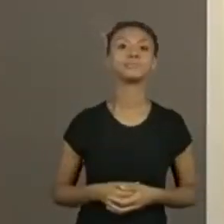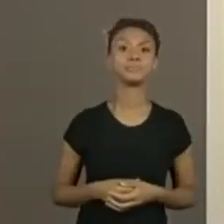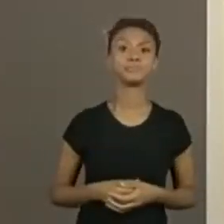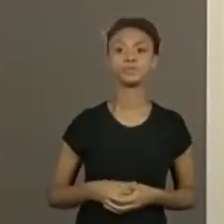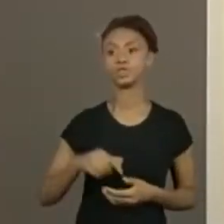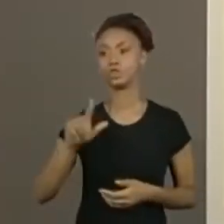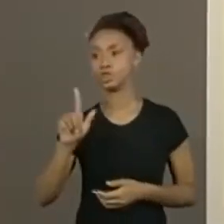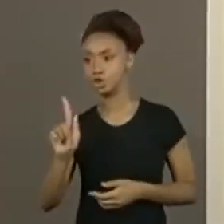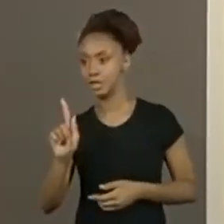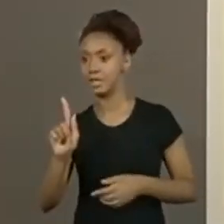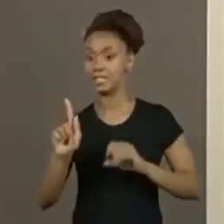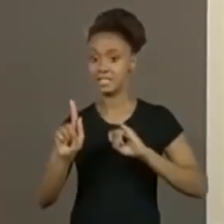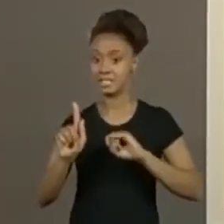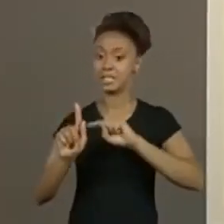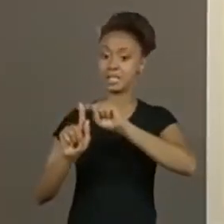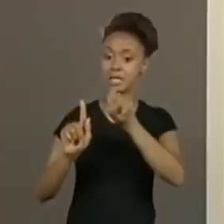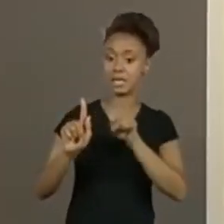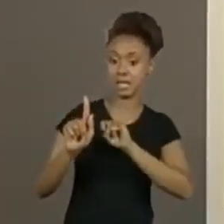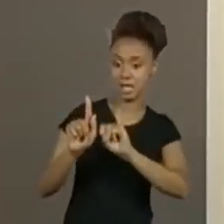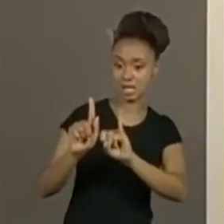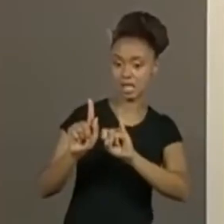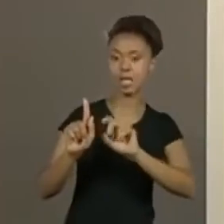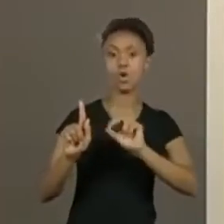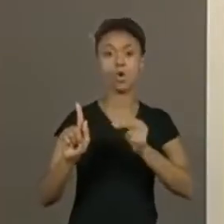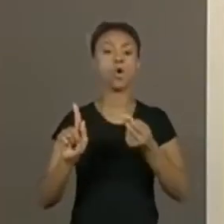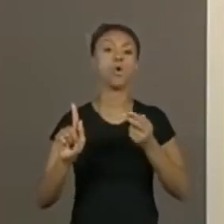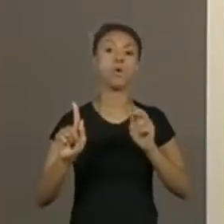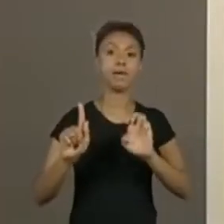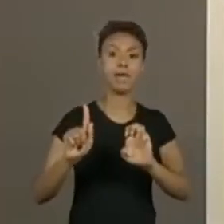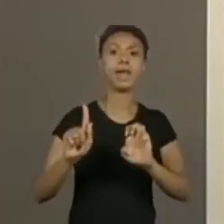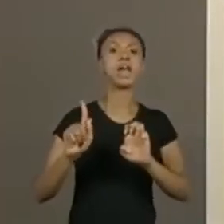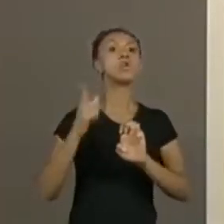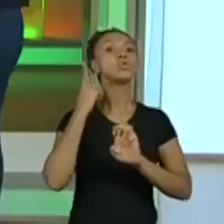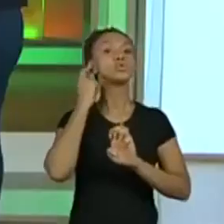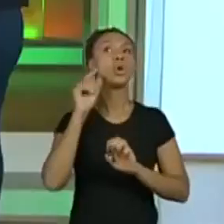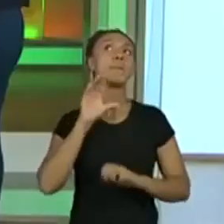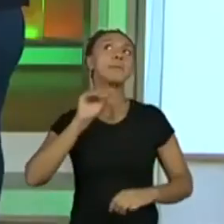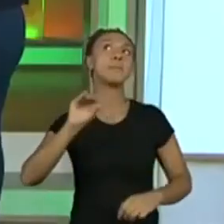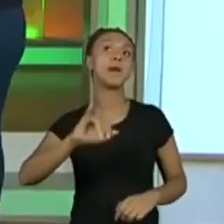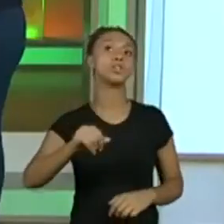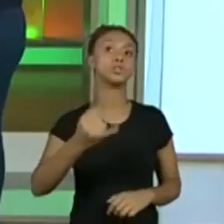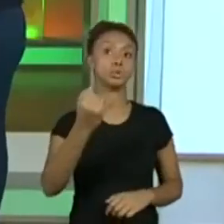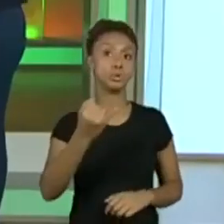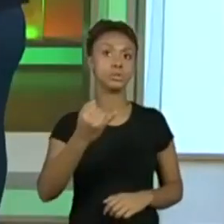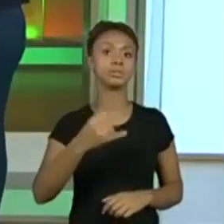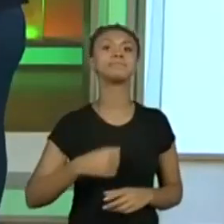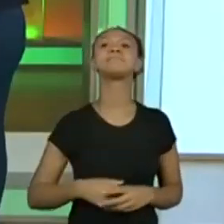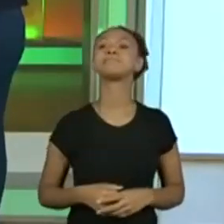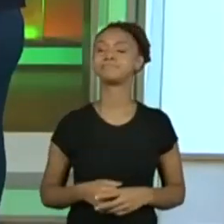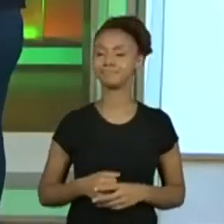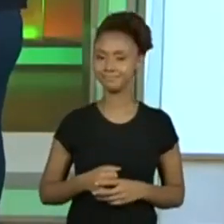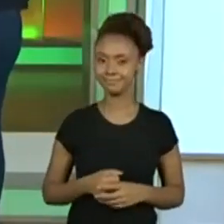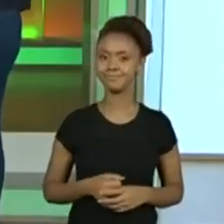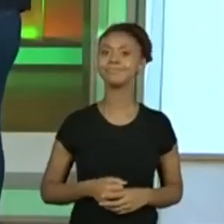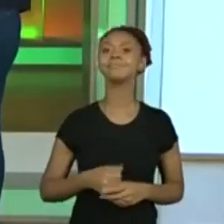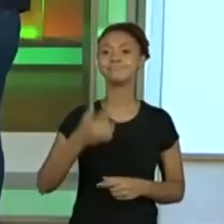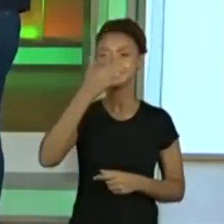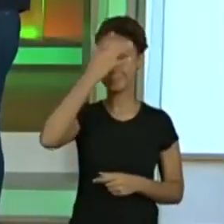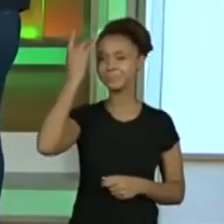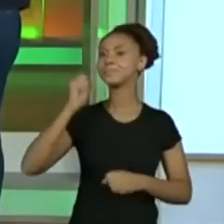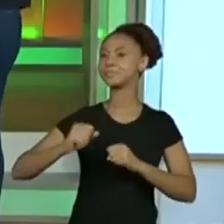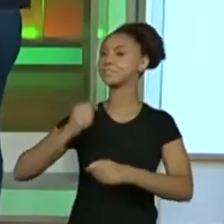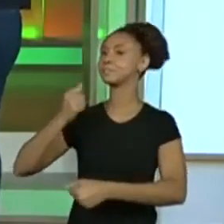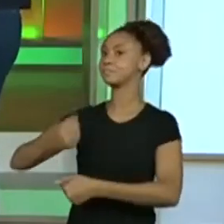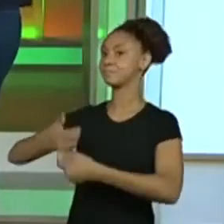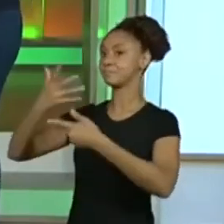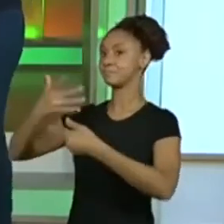G, né? Quando está seguido do E e do I, tem um som de J. Ah, tem muita gente contribuindo e a gente acha que pode escrever, professora.